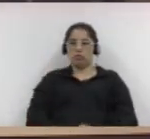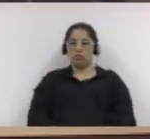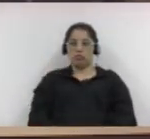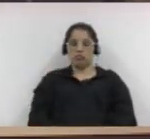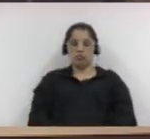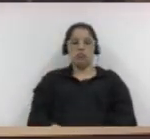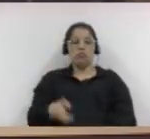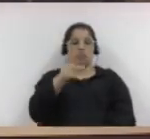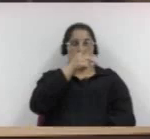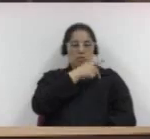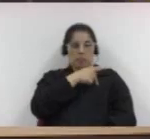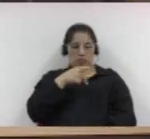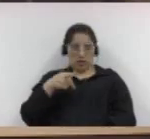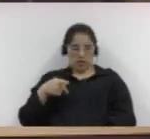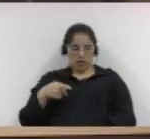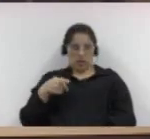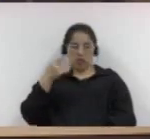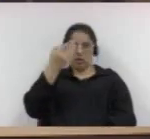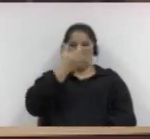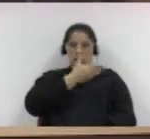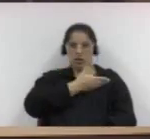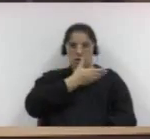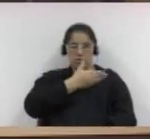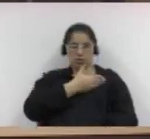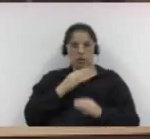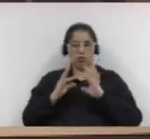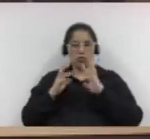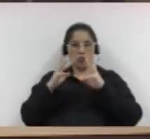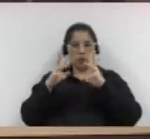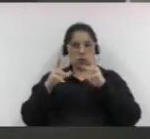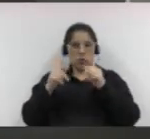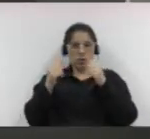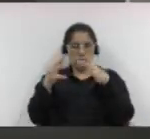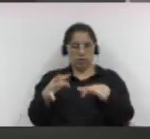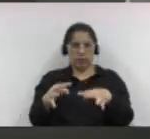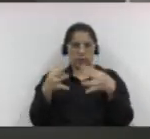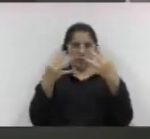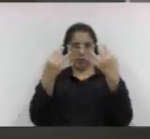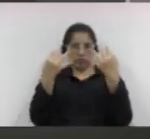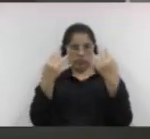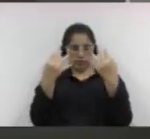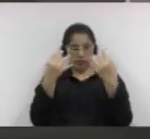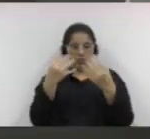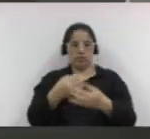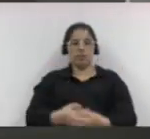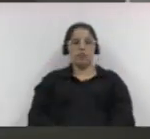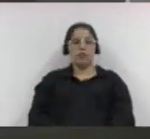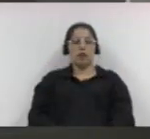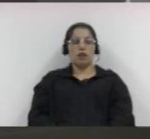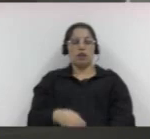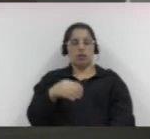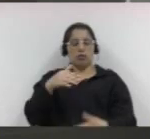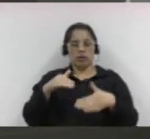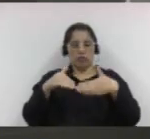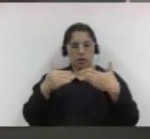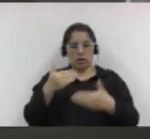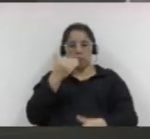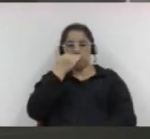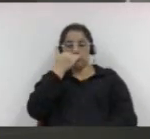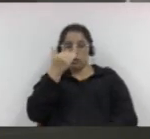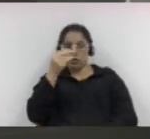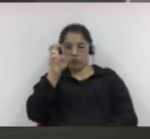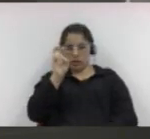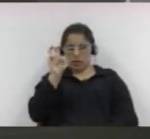Senhor presidente, nobres colegas, a todo o público que nos assiste, em relação a esse pedido de abono de 5 dias do